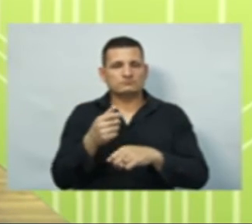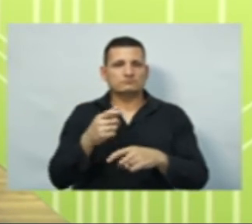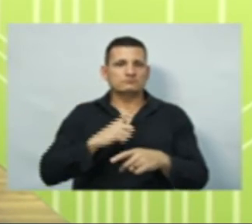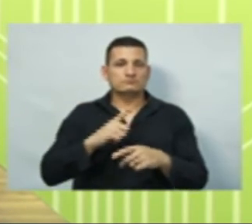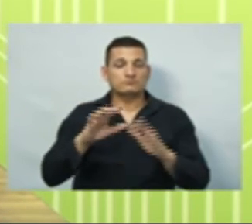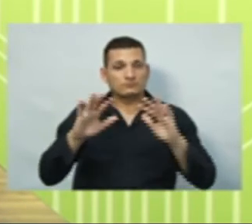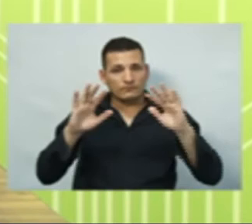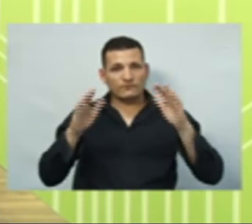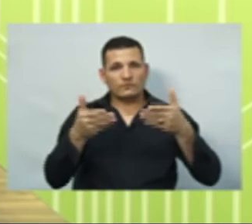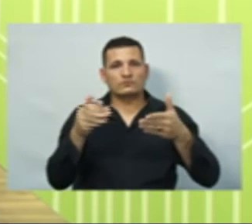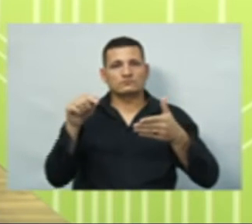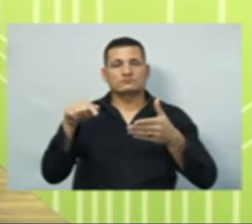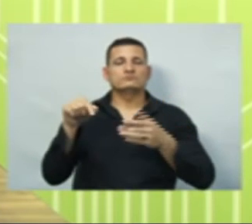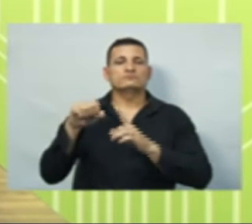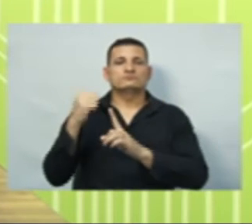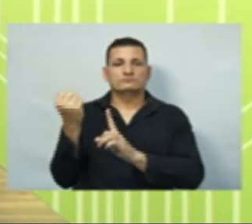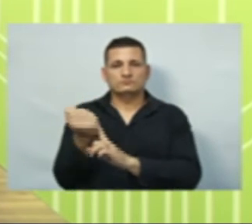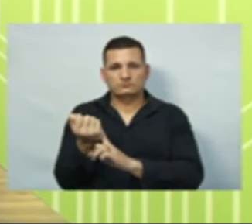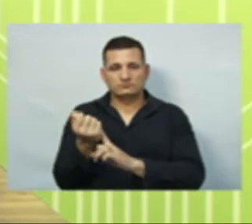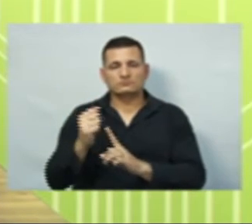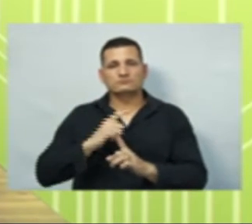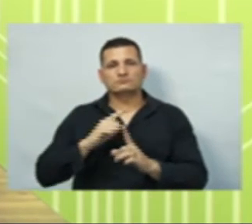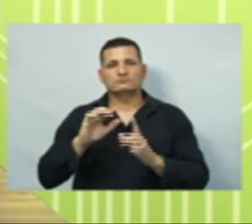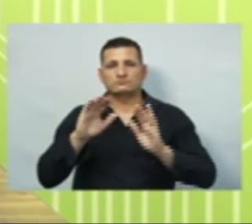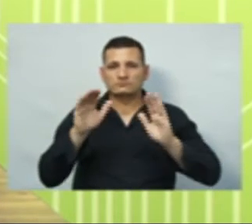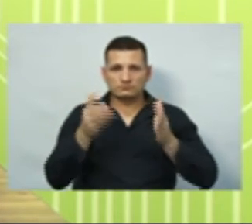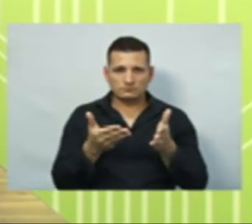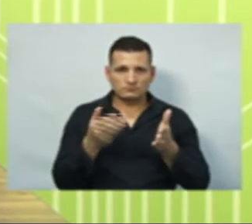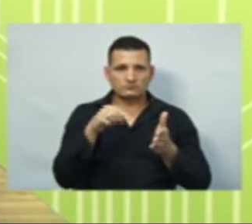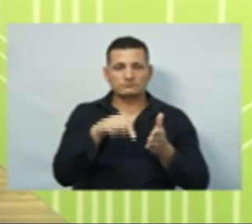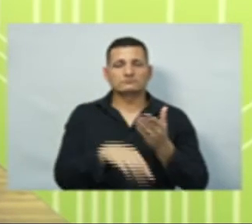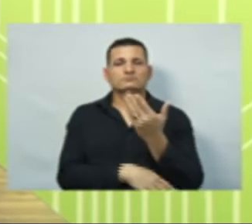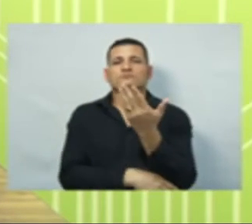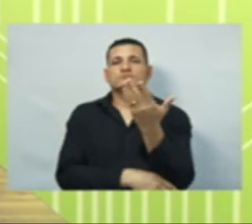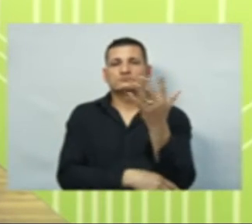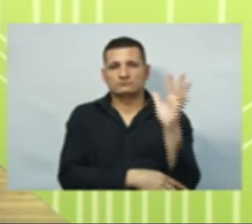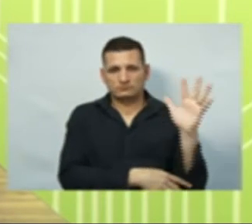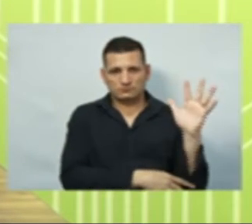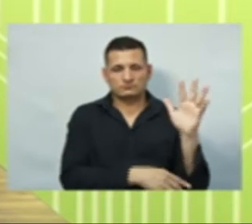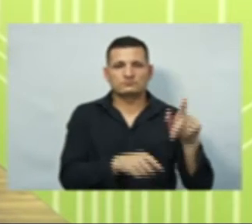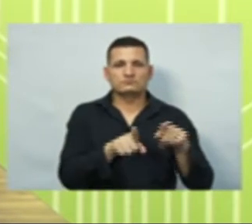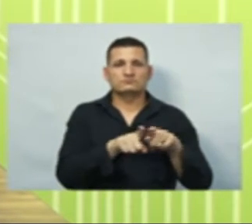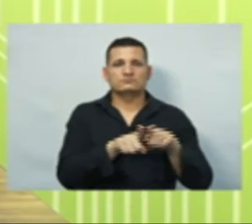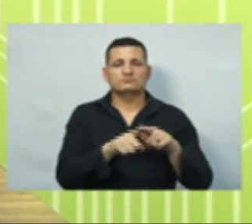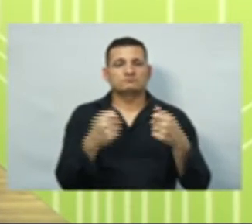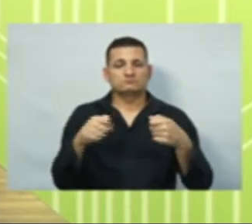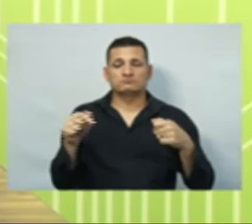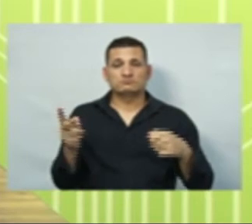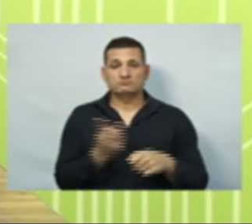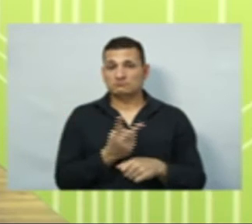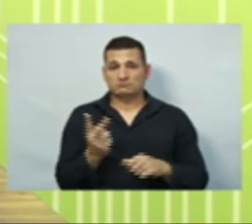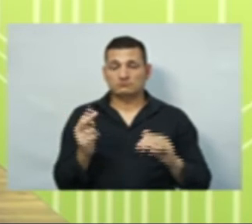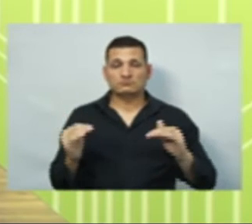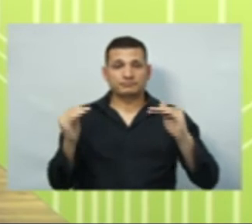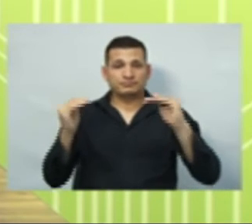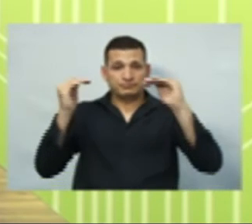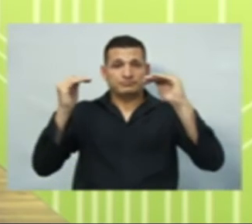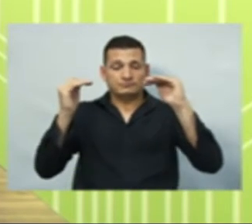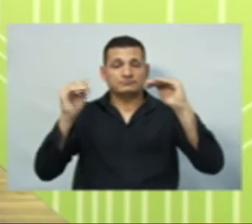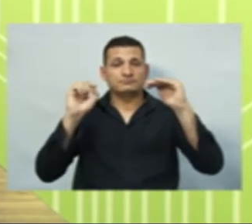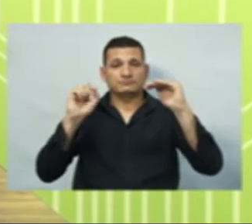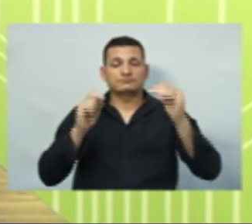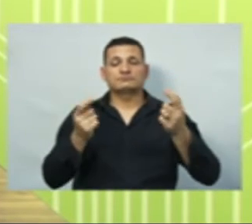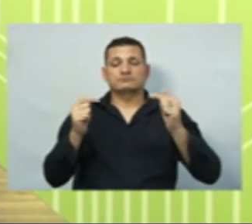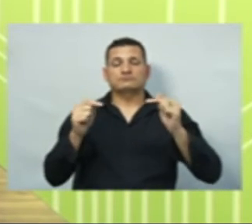foco no fator social, tem esse foco também no fator ambiental, que precisam crescer junto com a economia para